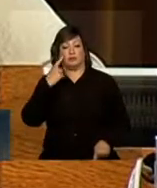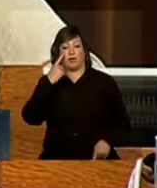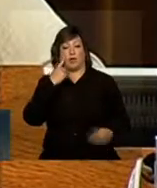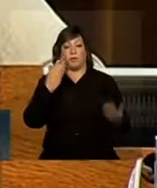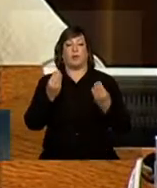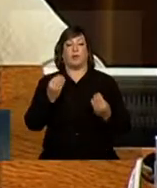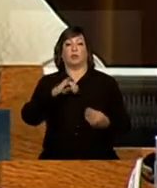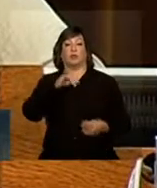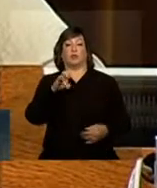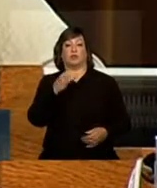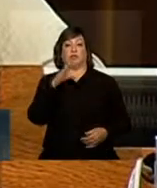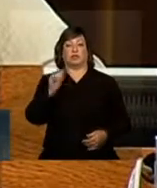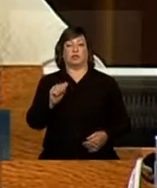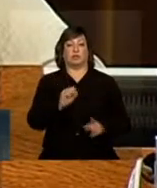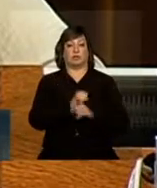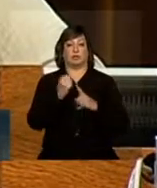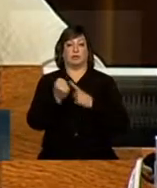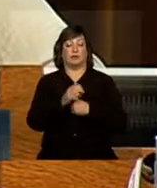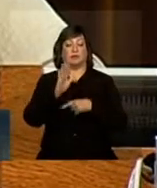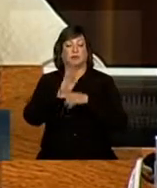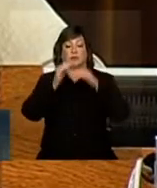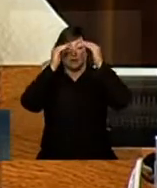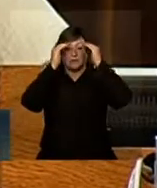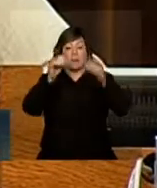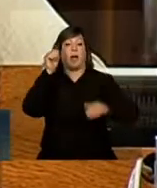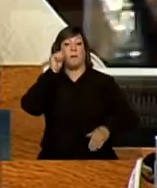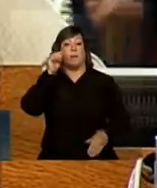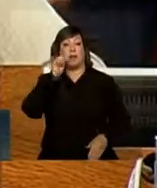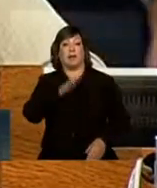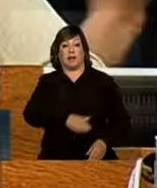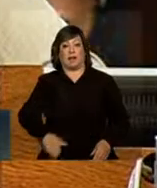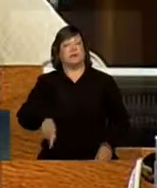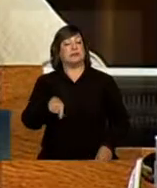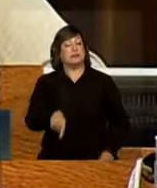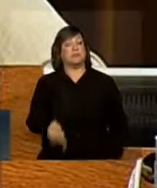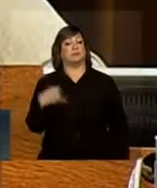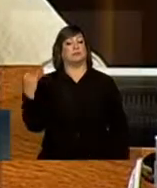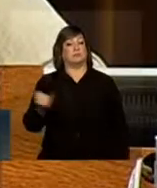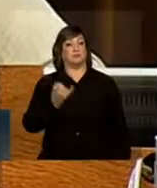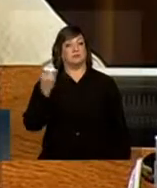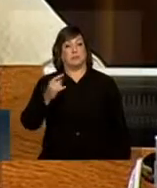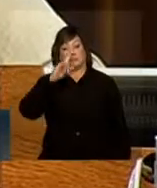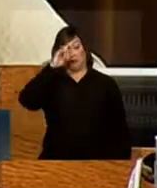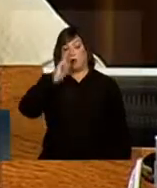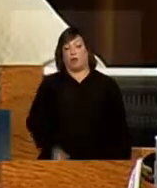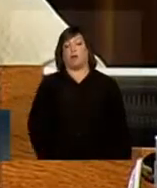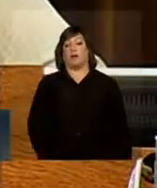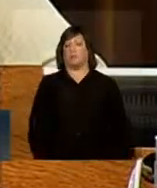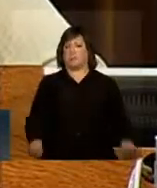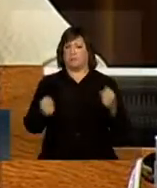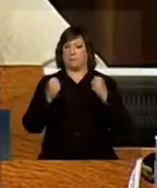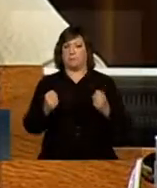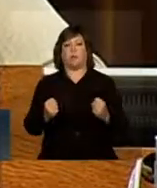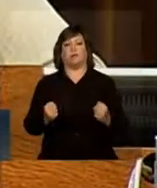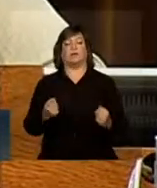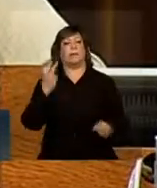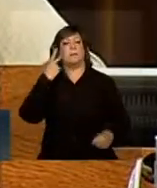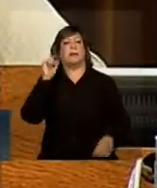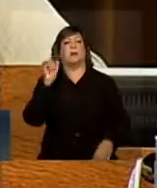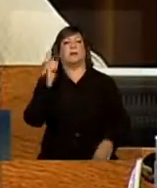justiça social pela importância que dá às mulheres e às crianças, isso é uma palavra de ordem poderosa para